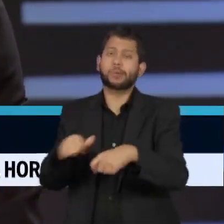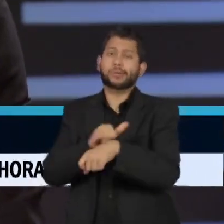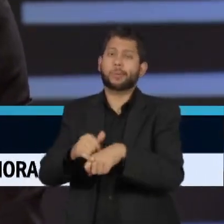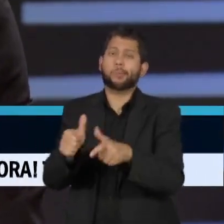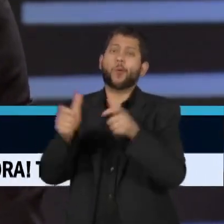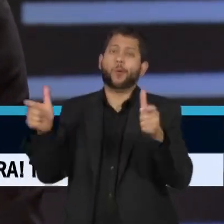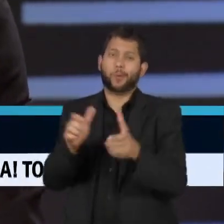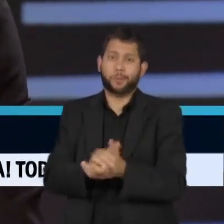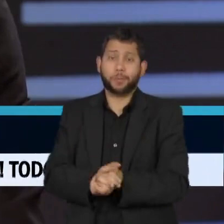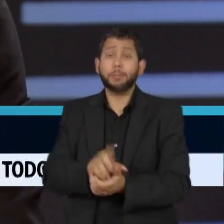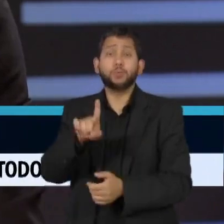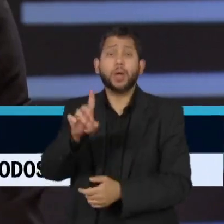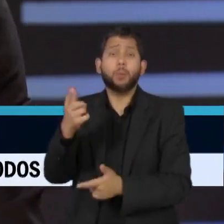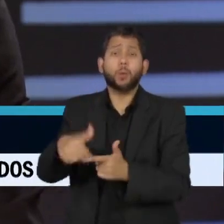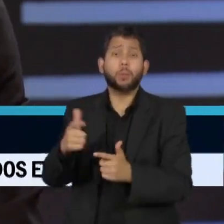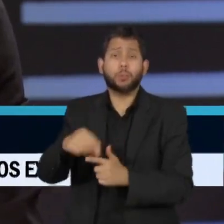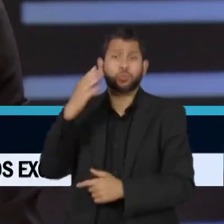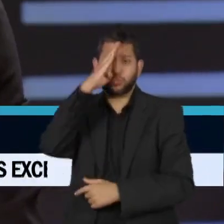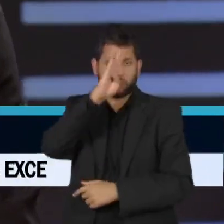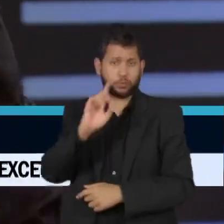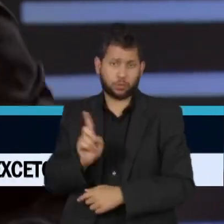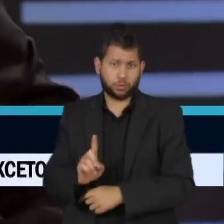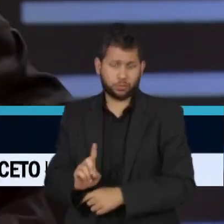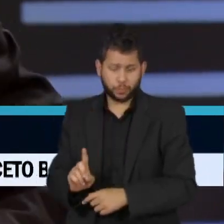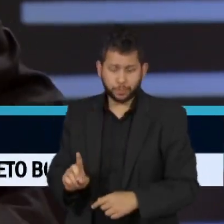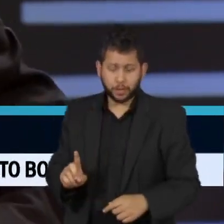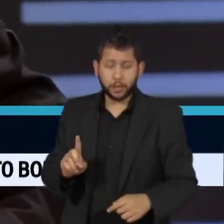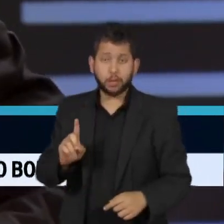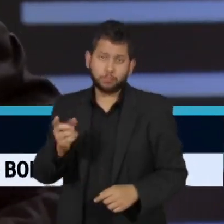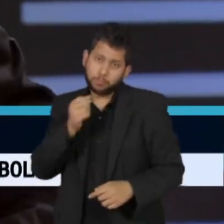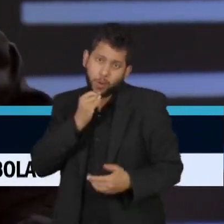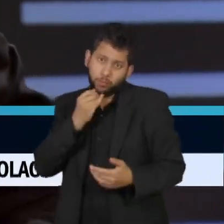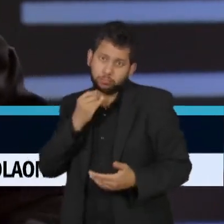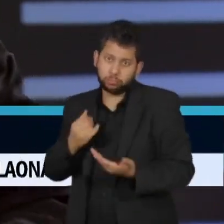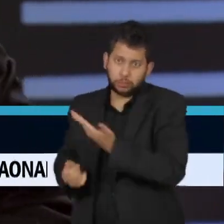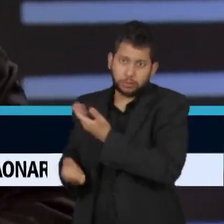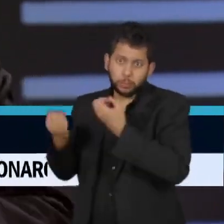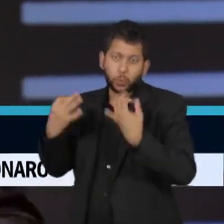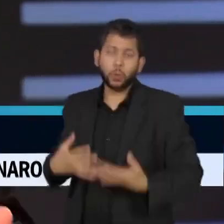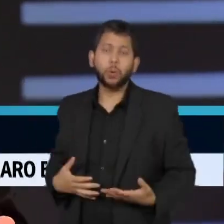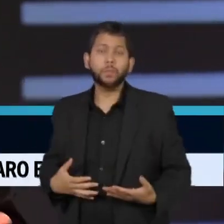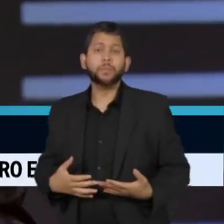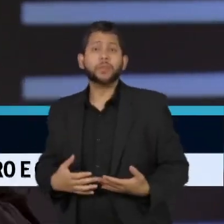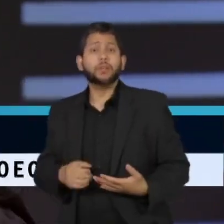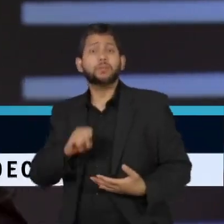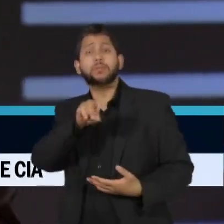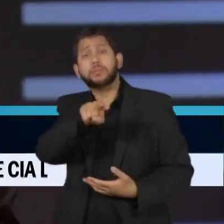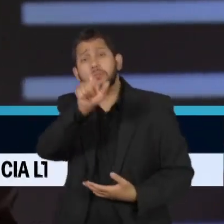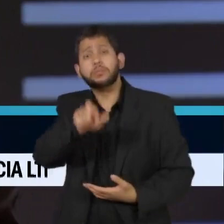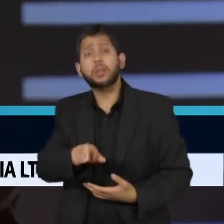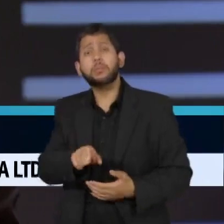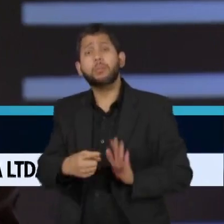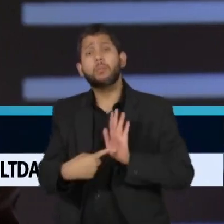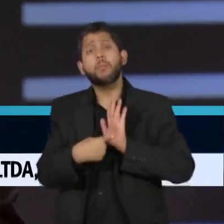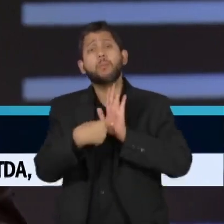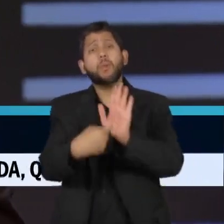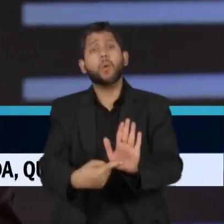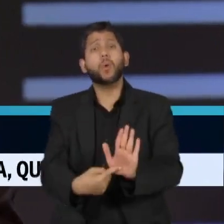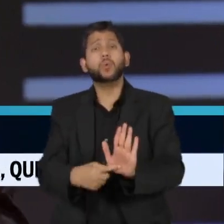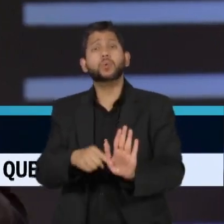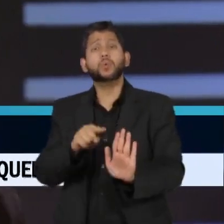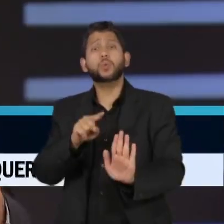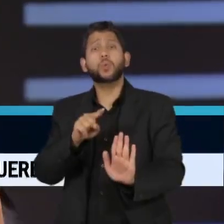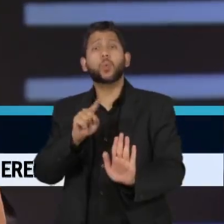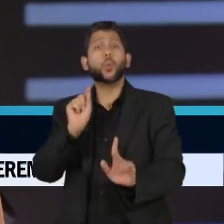Não é só para o bolsonaro um pouco na linha do que o eu sou indicou você tá na verdade mostrando que